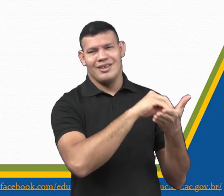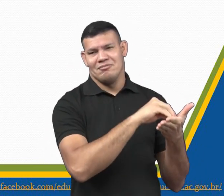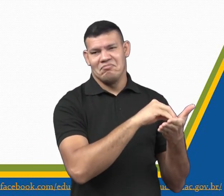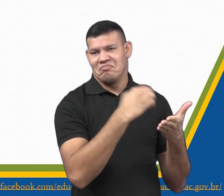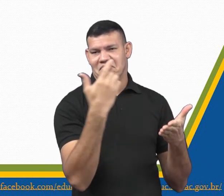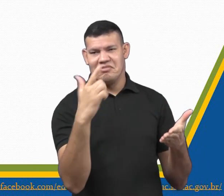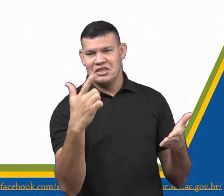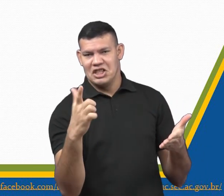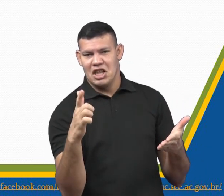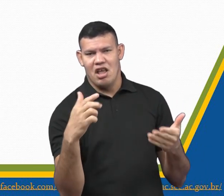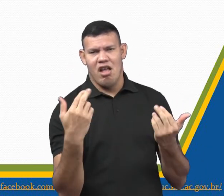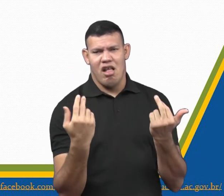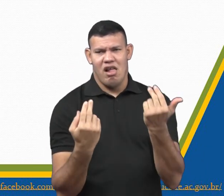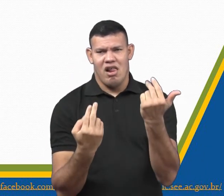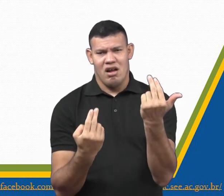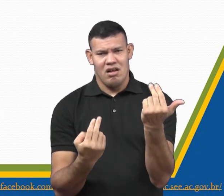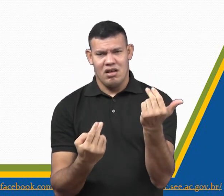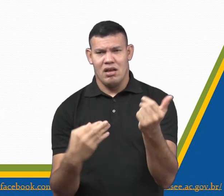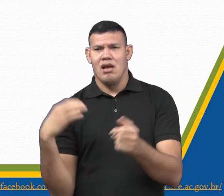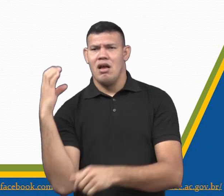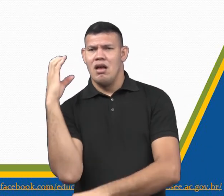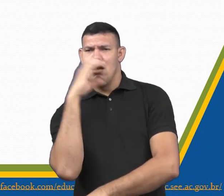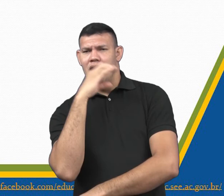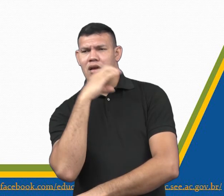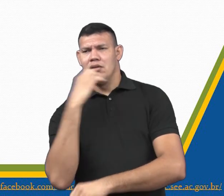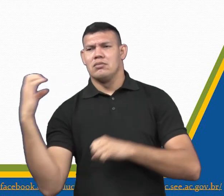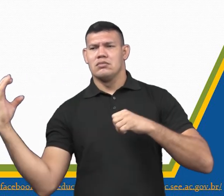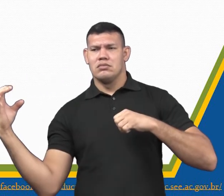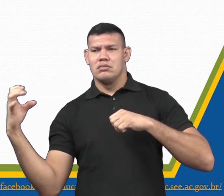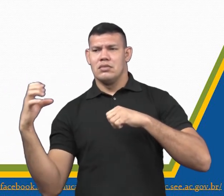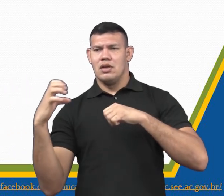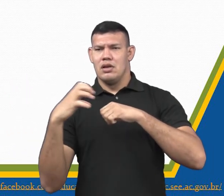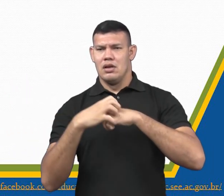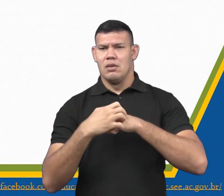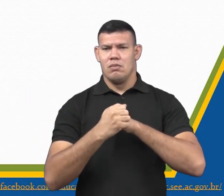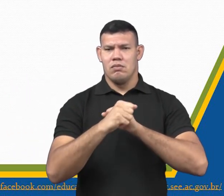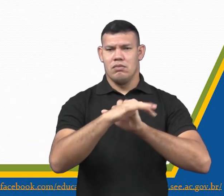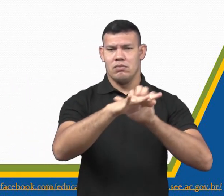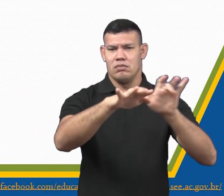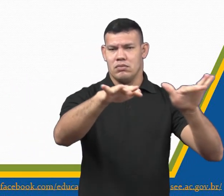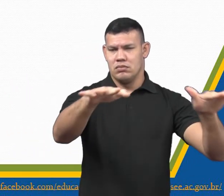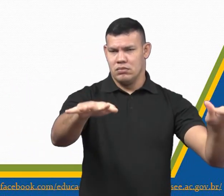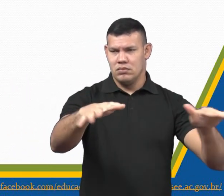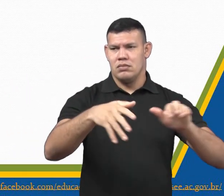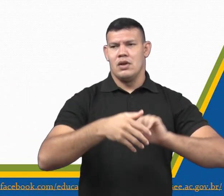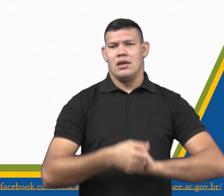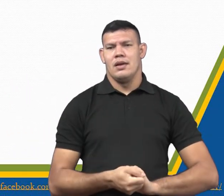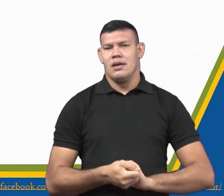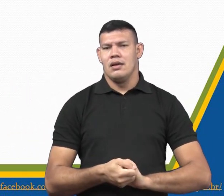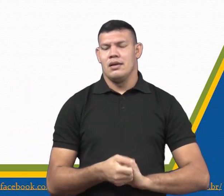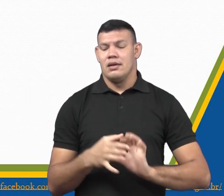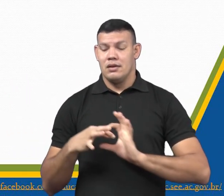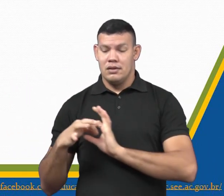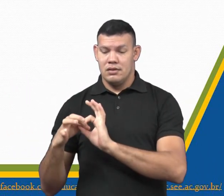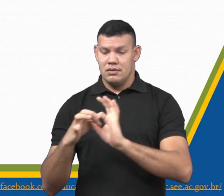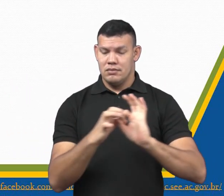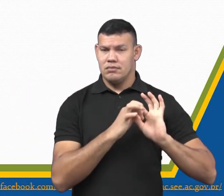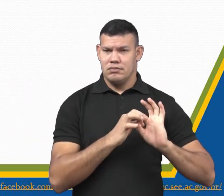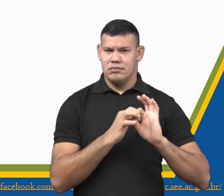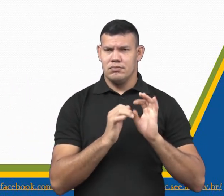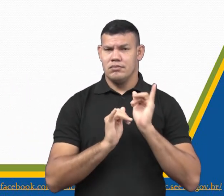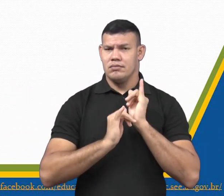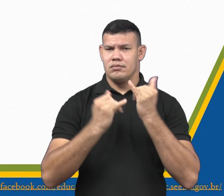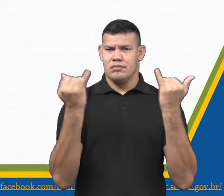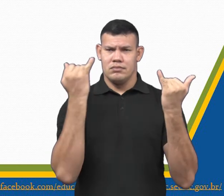que nunca houve nada igual pela velocidade com que o vírus se espalha. Para contextualizar